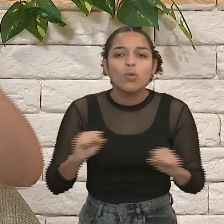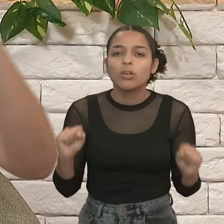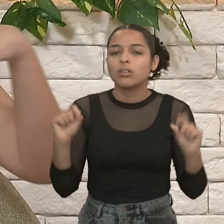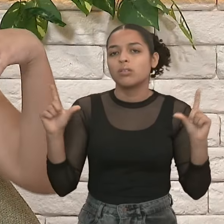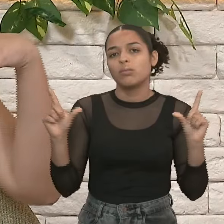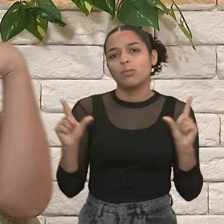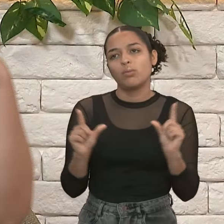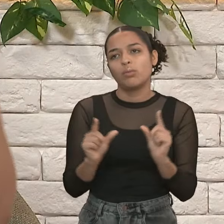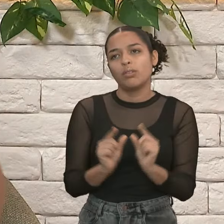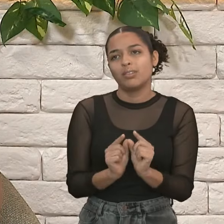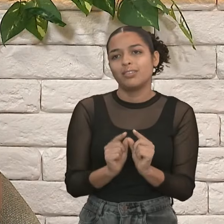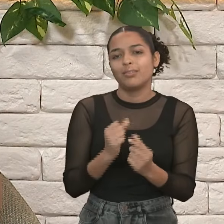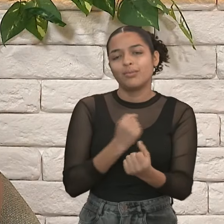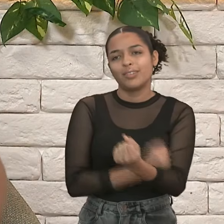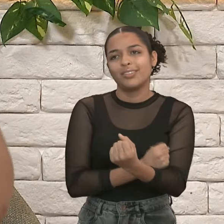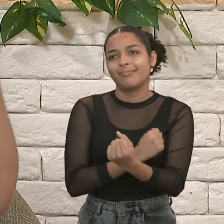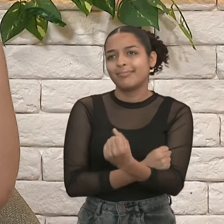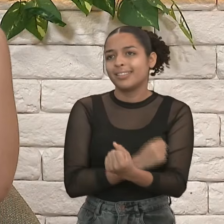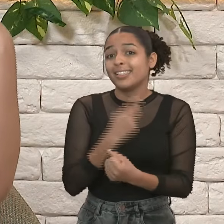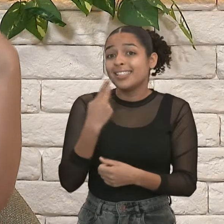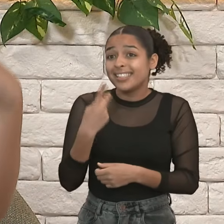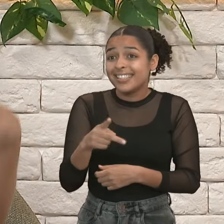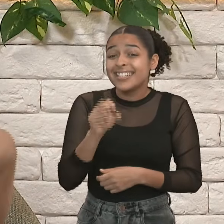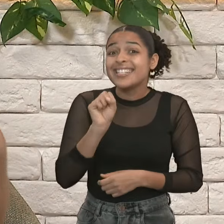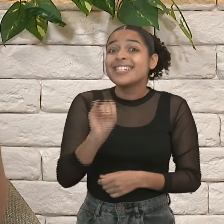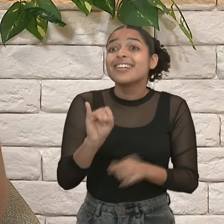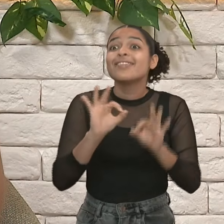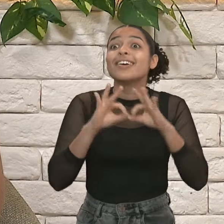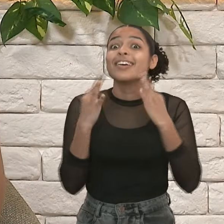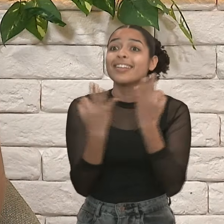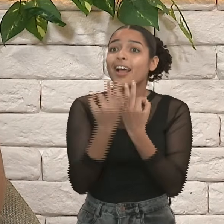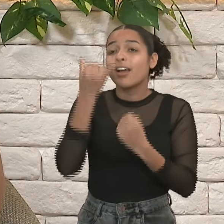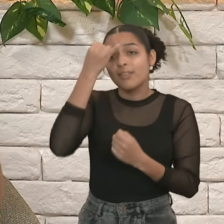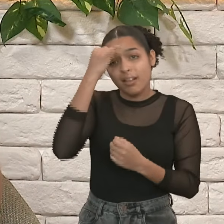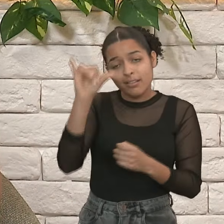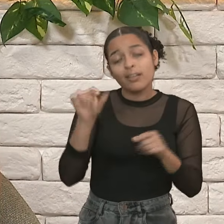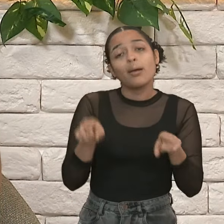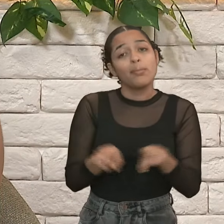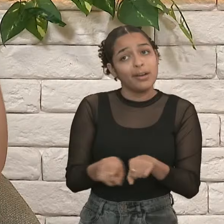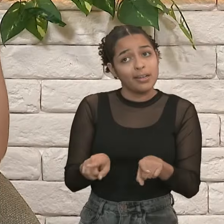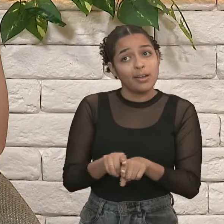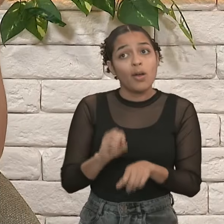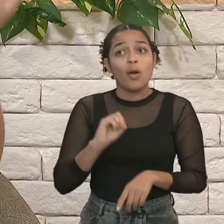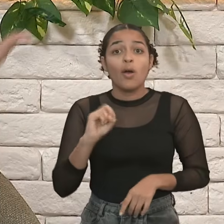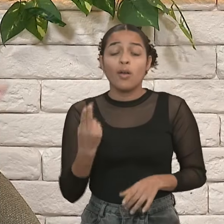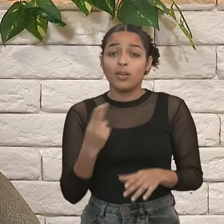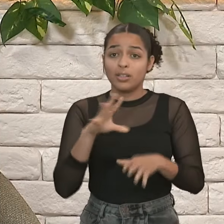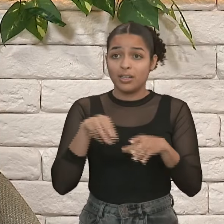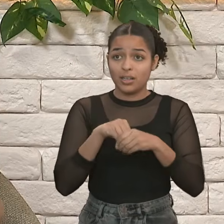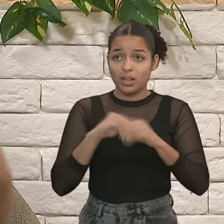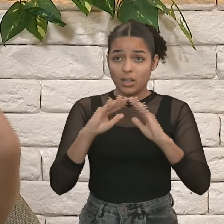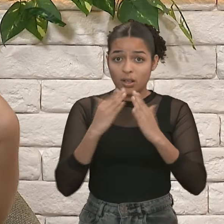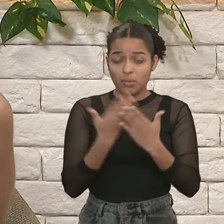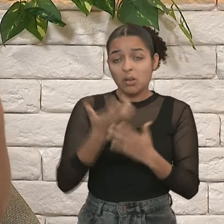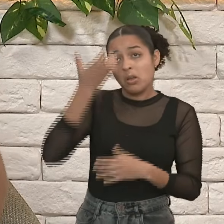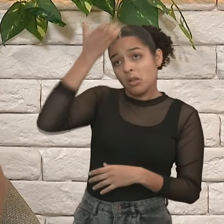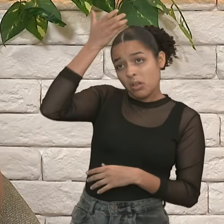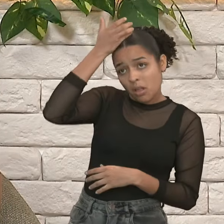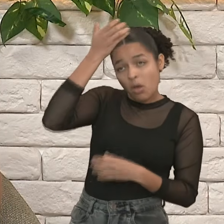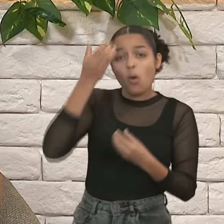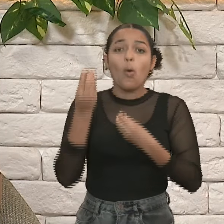compreende qual é o uso desse entorno, como que essa criança usa na creche, como que essa criança usa na escola, como que é o uso dos